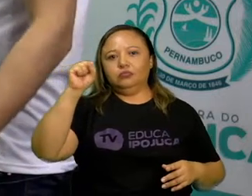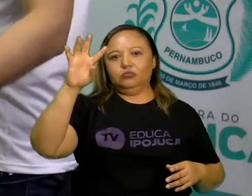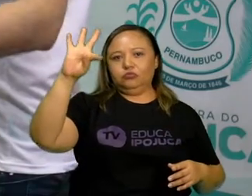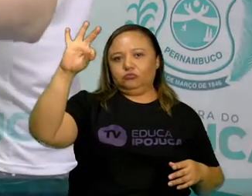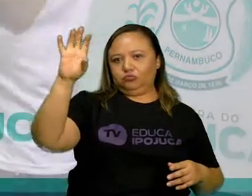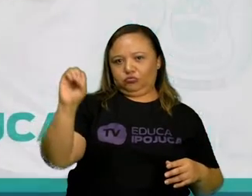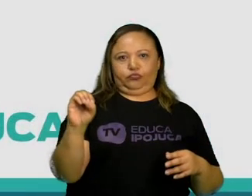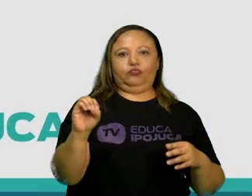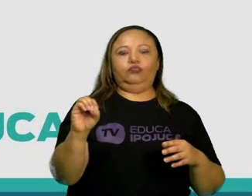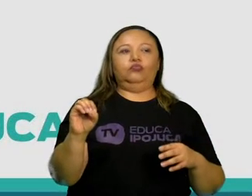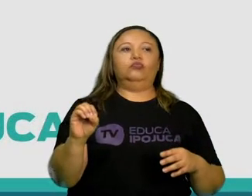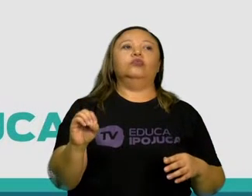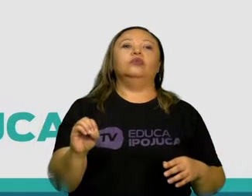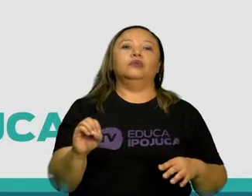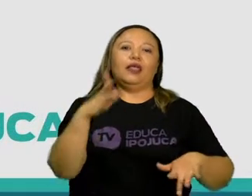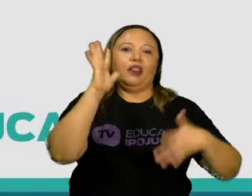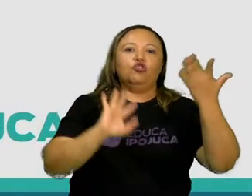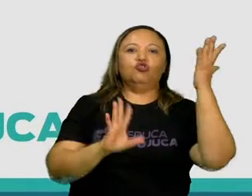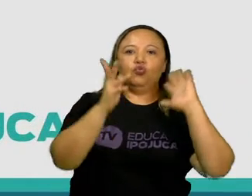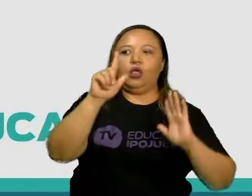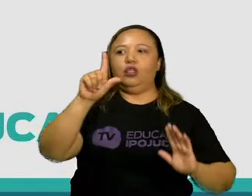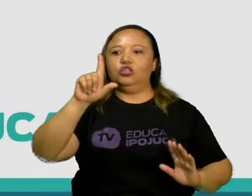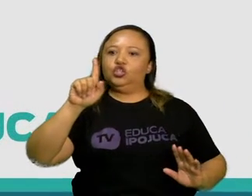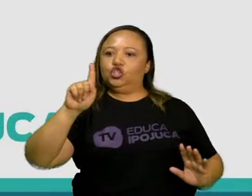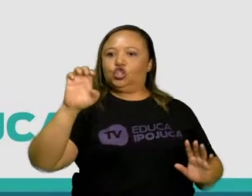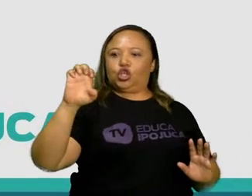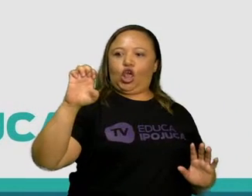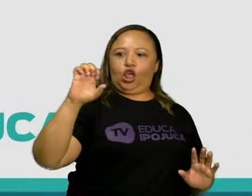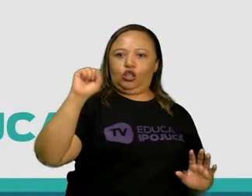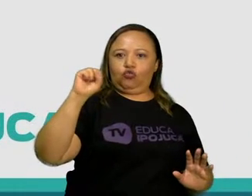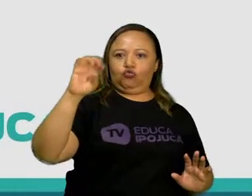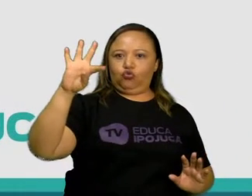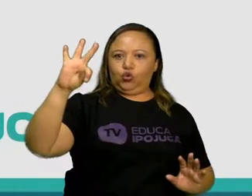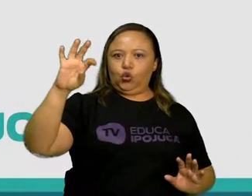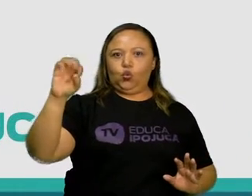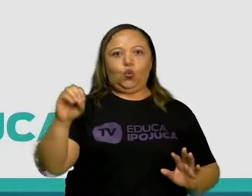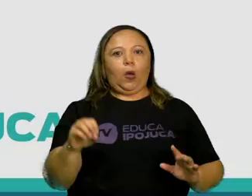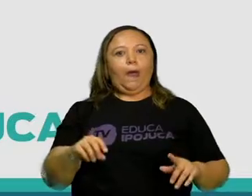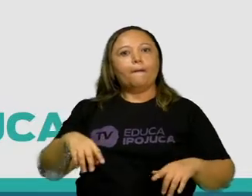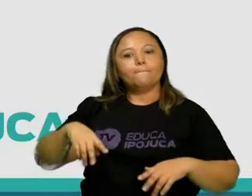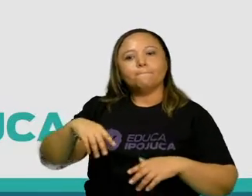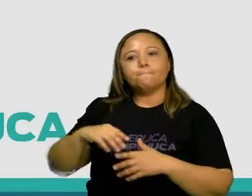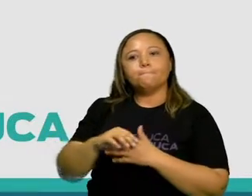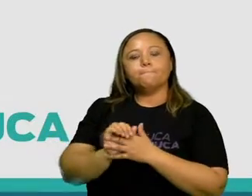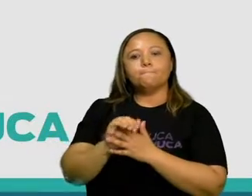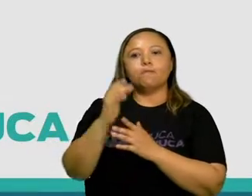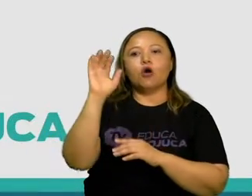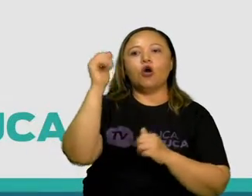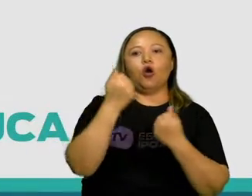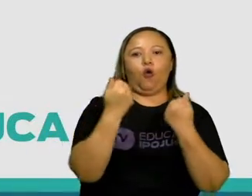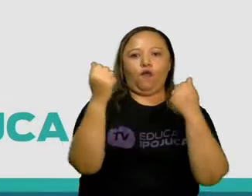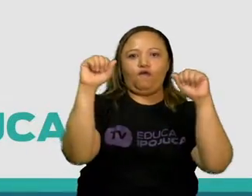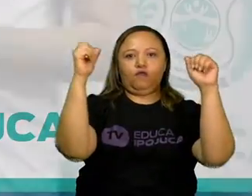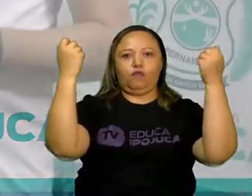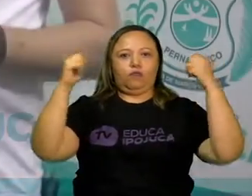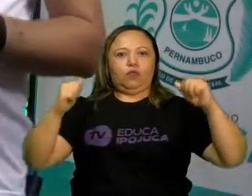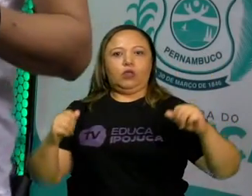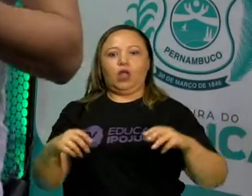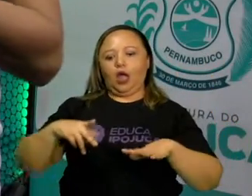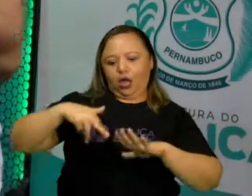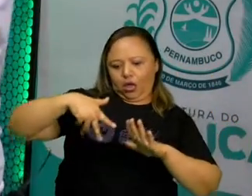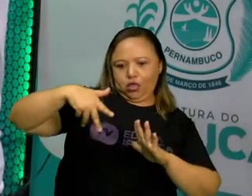Então, o gesto é gesticular, é movimentar, é fazer movimentos, atitudes,